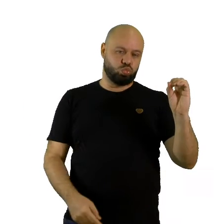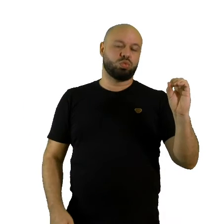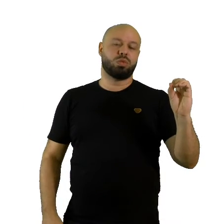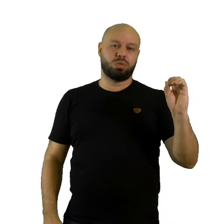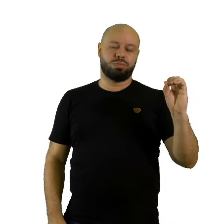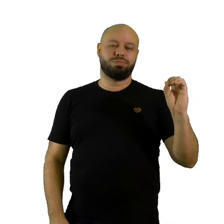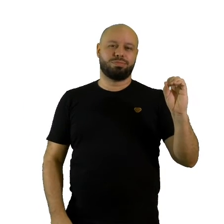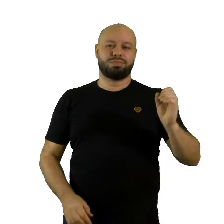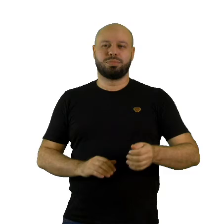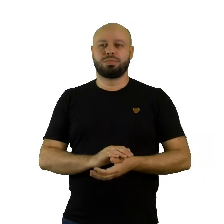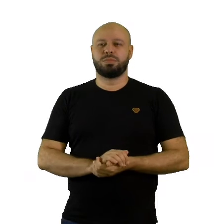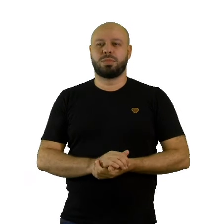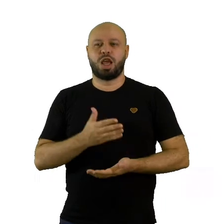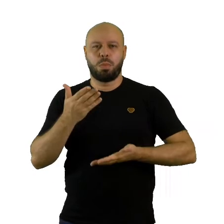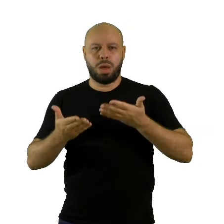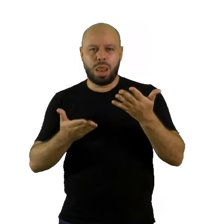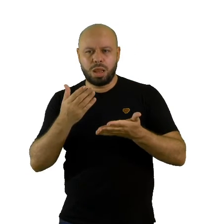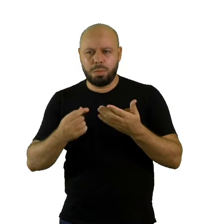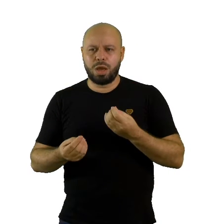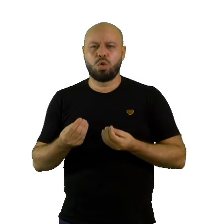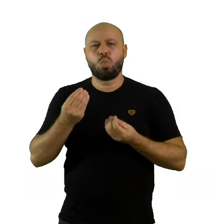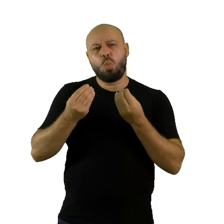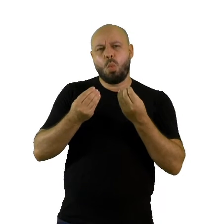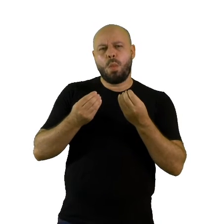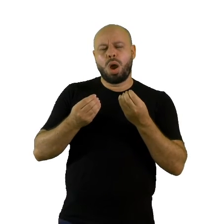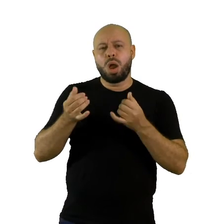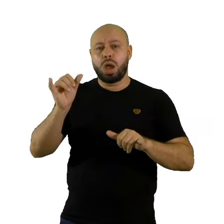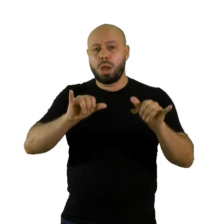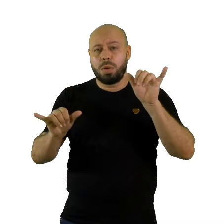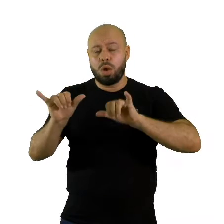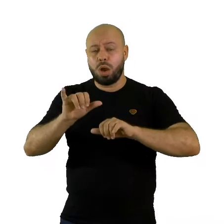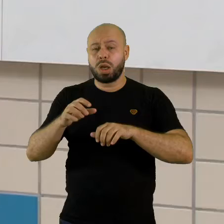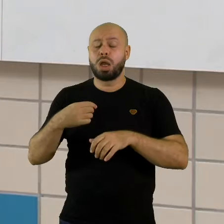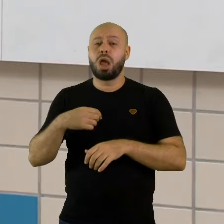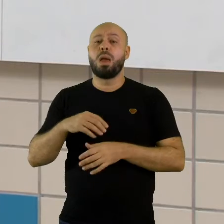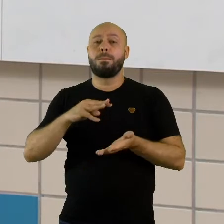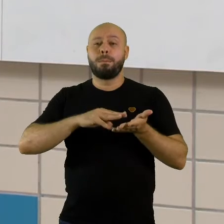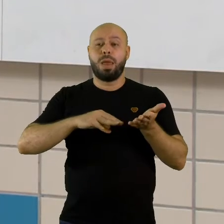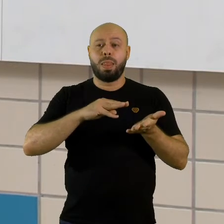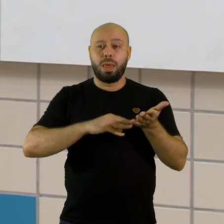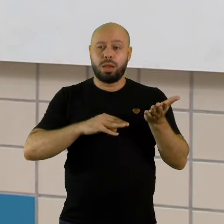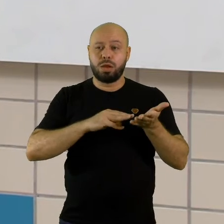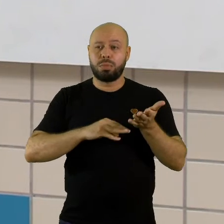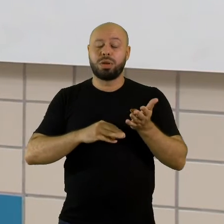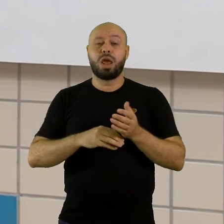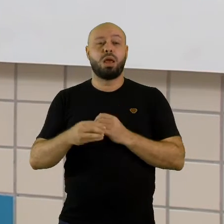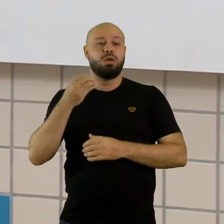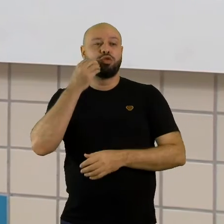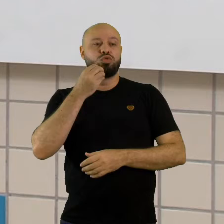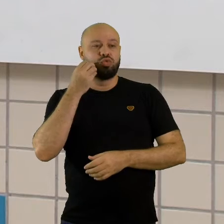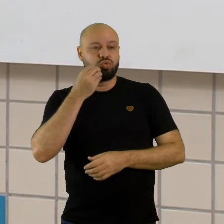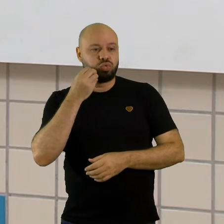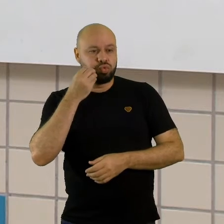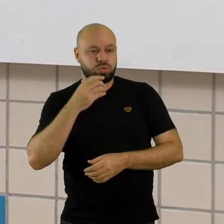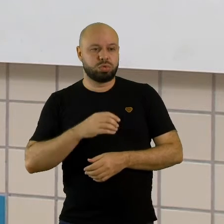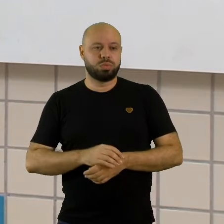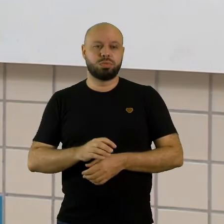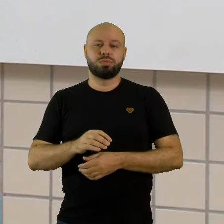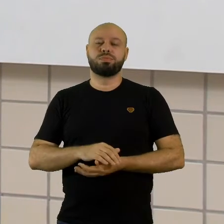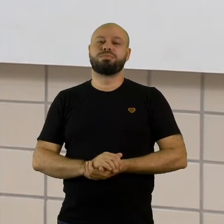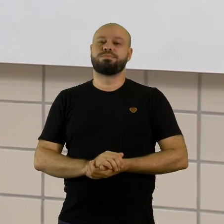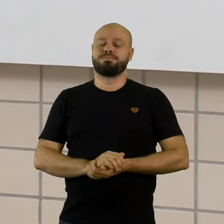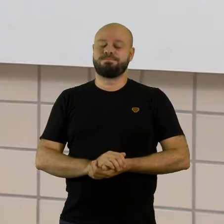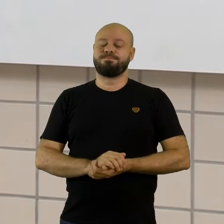de balanceamento químico que a gente está fazendo é um método que a gente conhece chamado por tentativa, tá? É o método